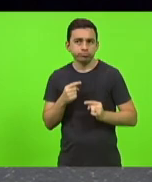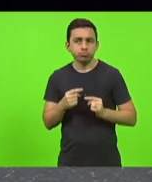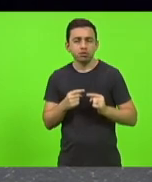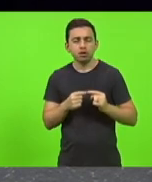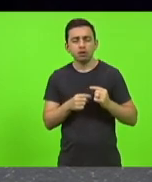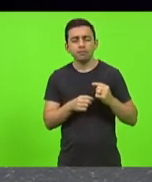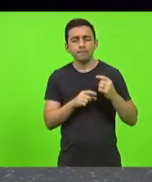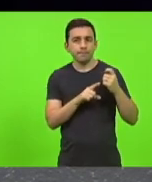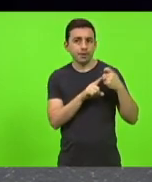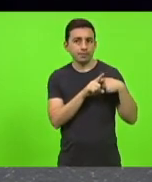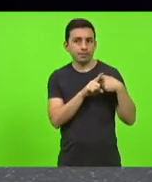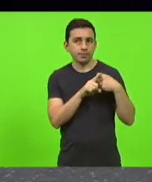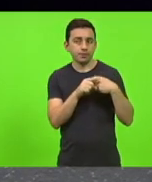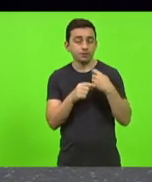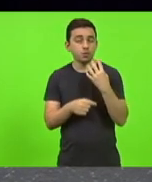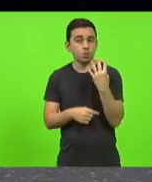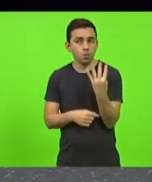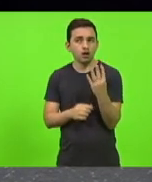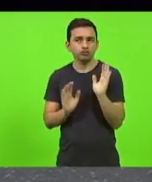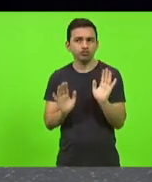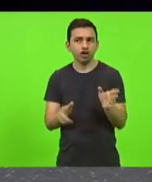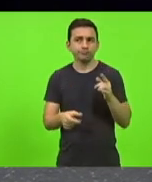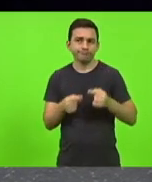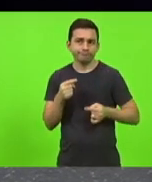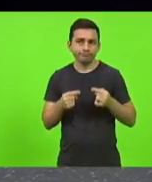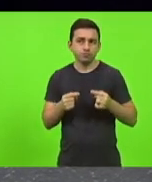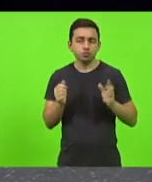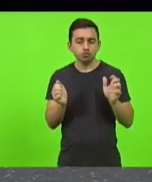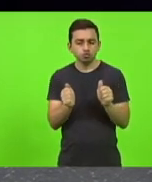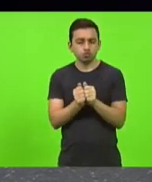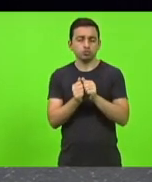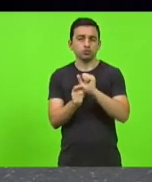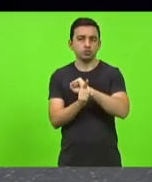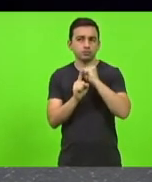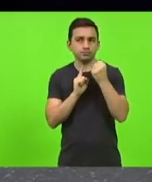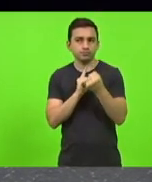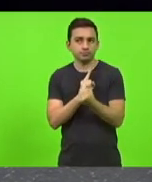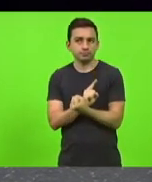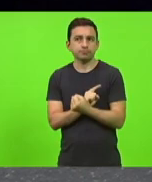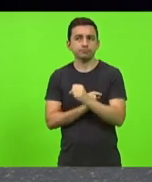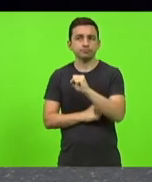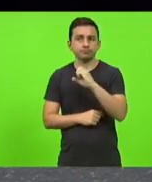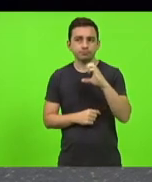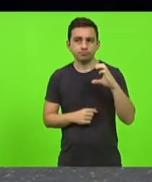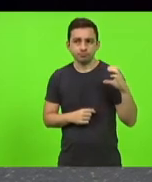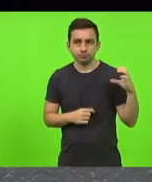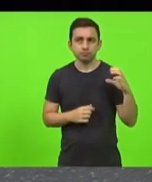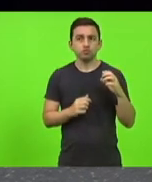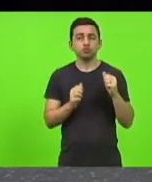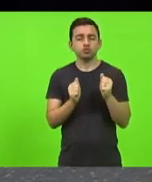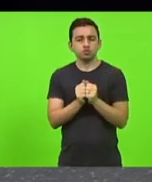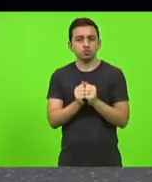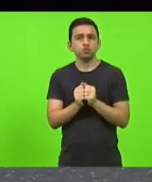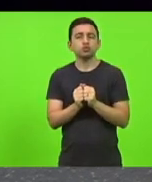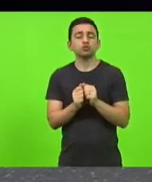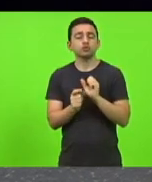últimos meses com a sociedade catarinense, com a sociedade